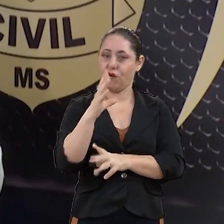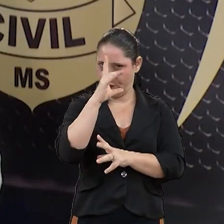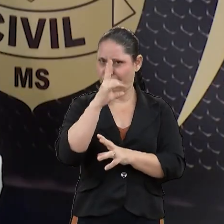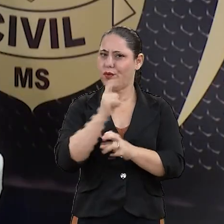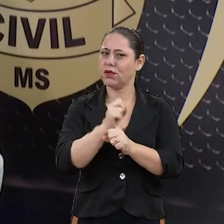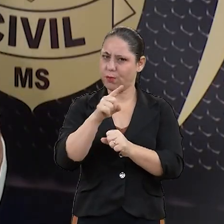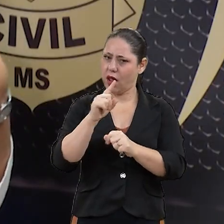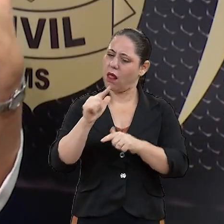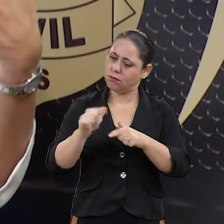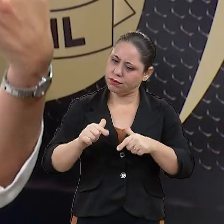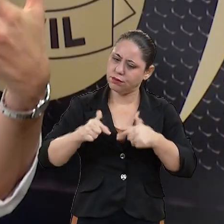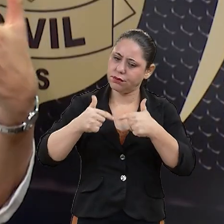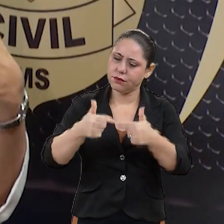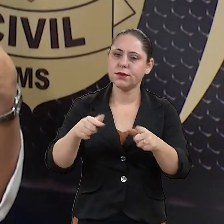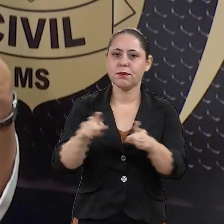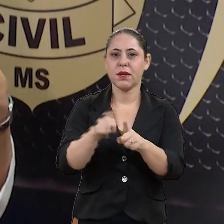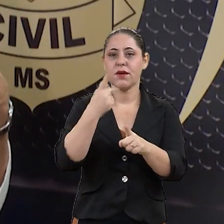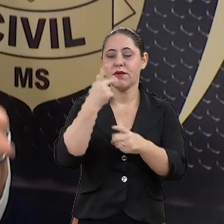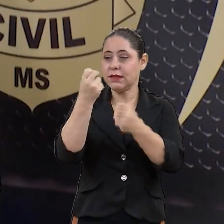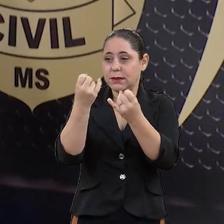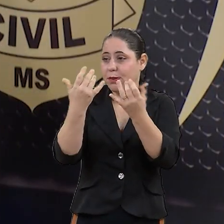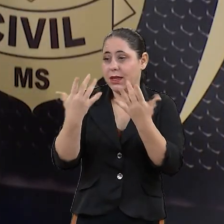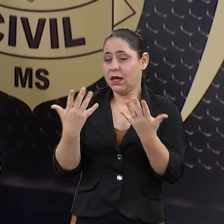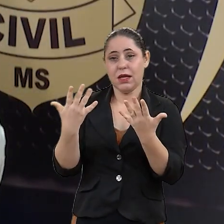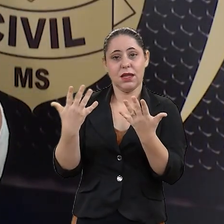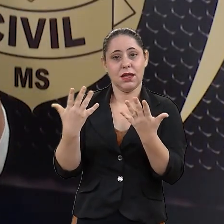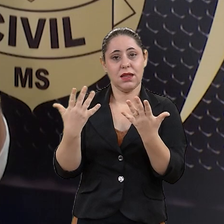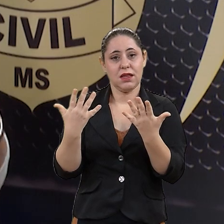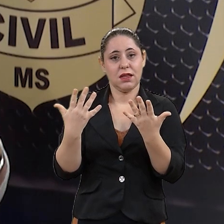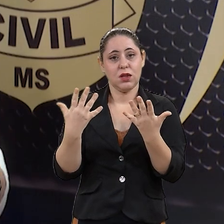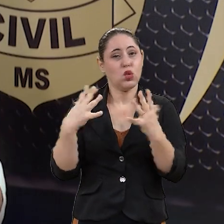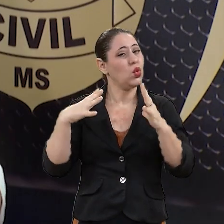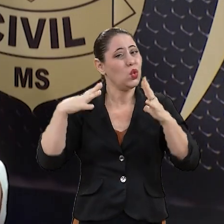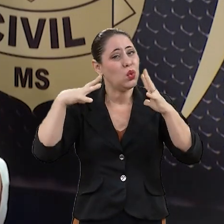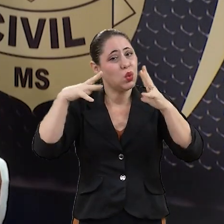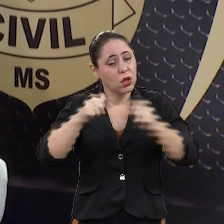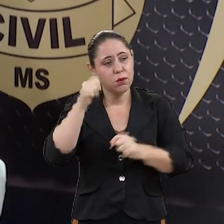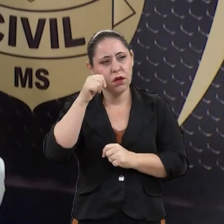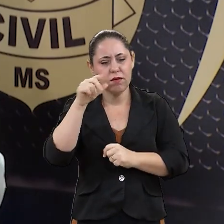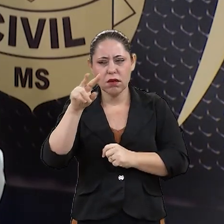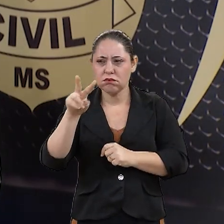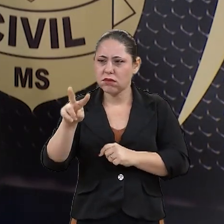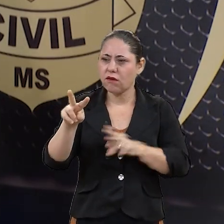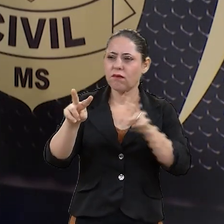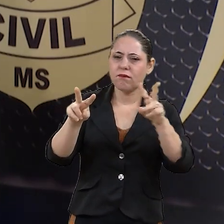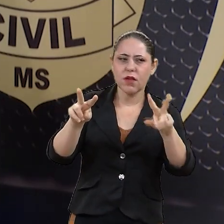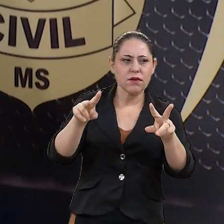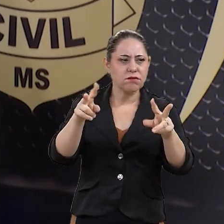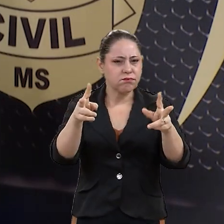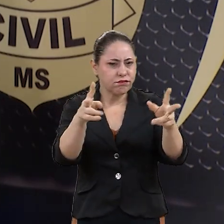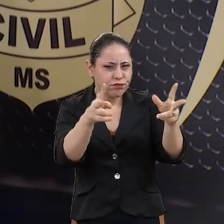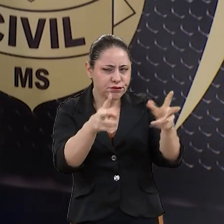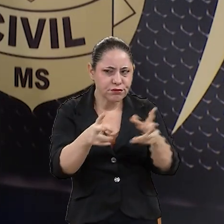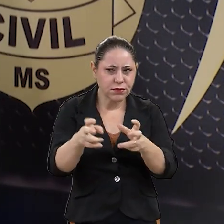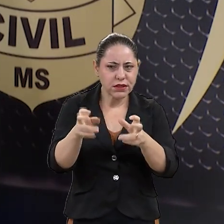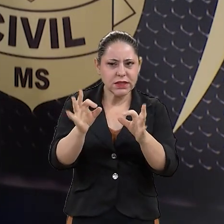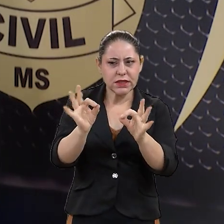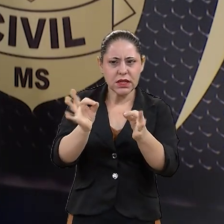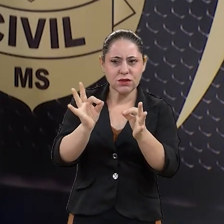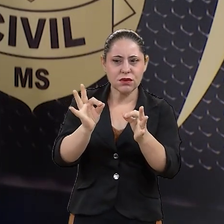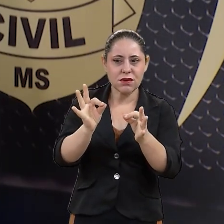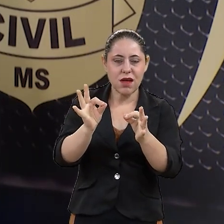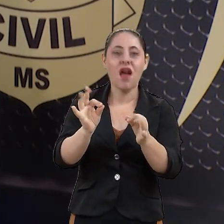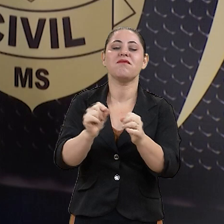E para ela falar para ela, isso, todas as mulheres, uma vai vendo que a outra deu certo e vai acontecendo, e aí, né, isso cria